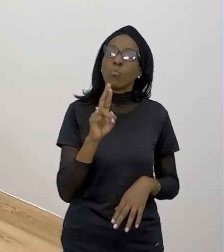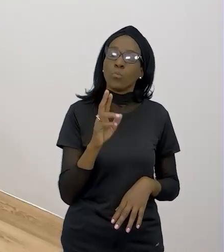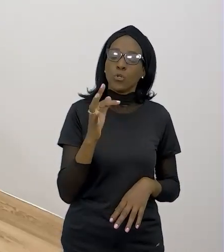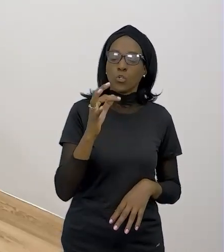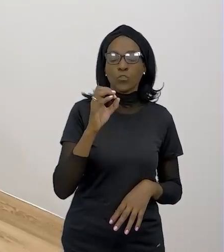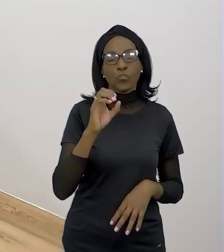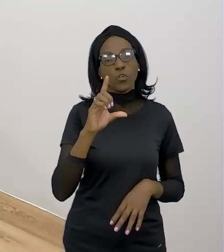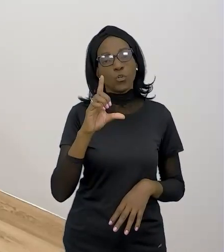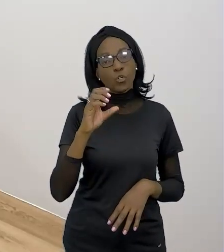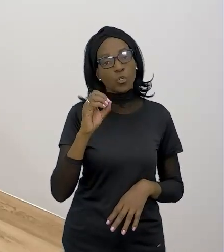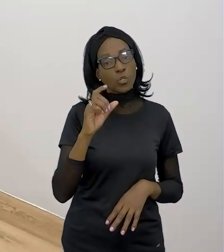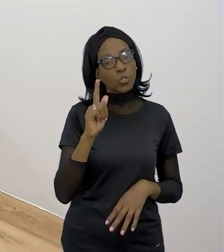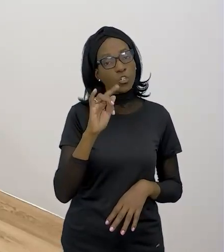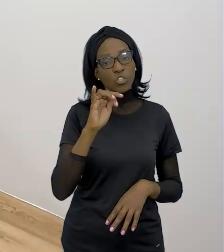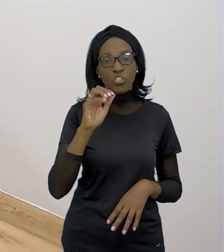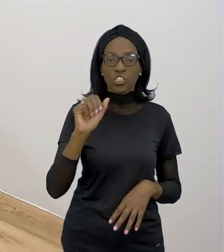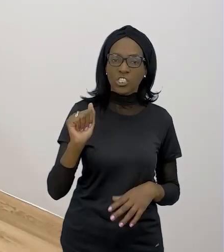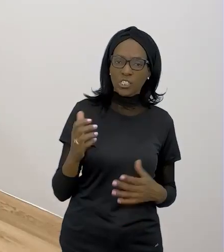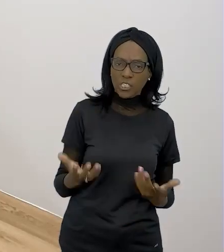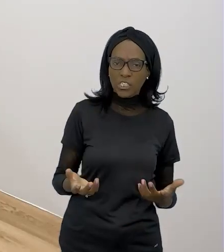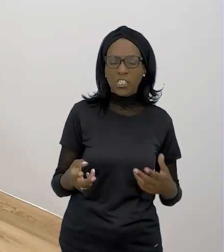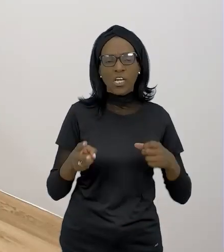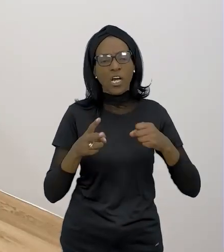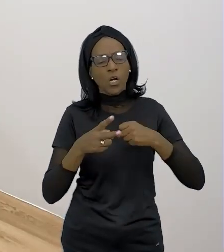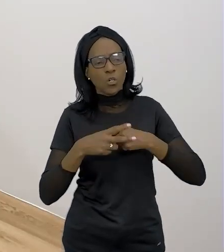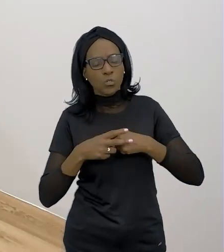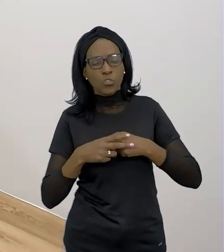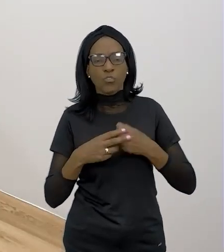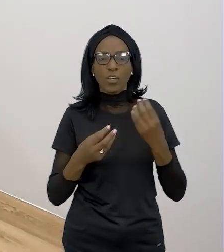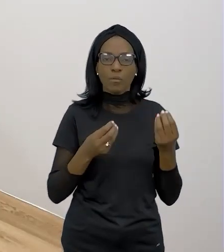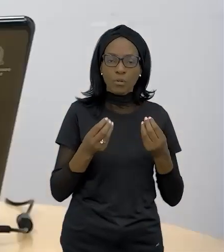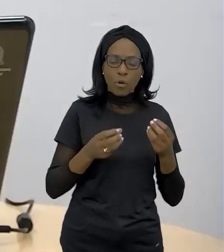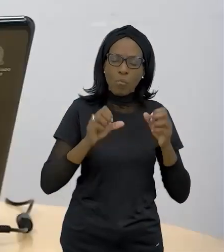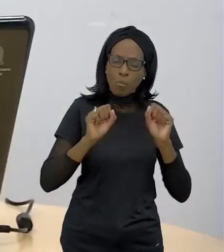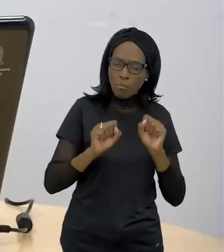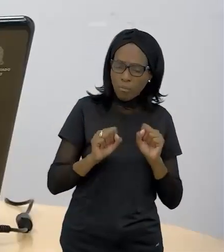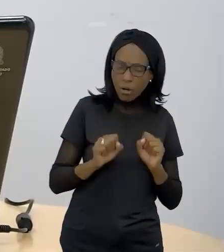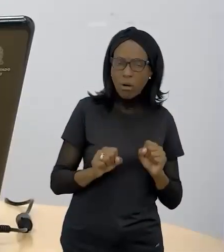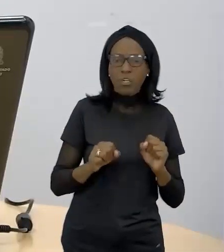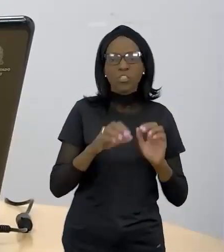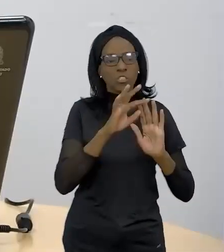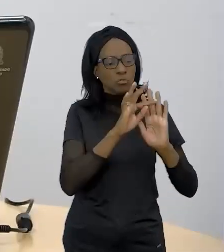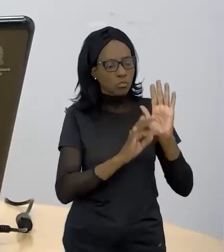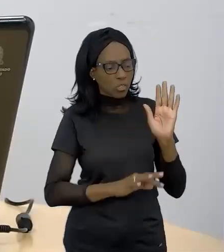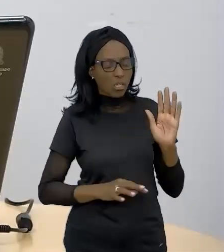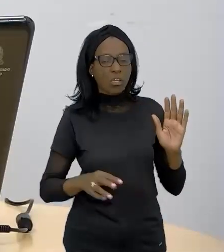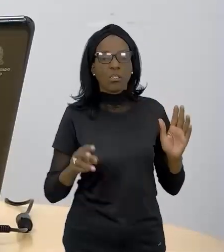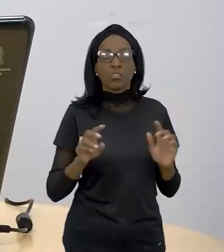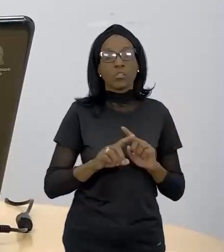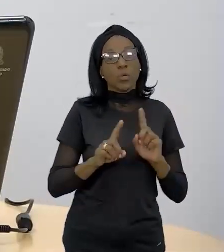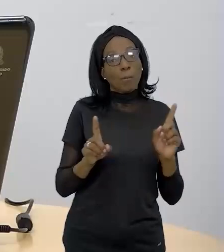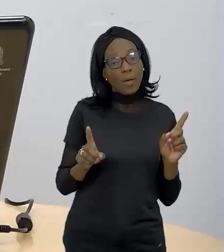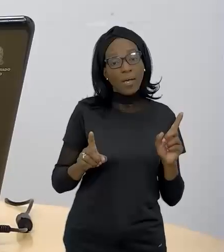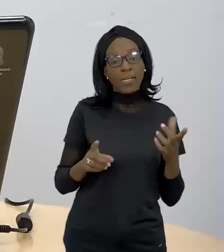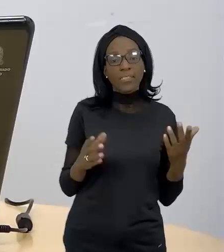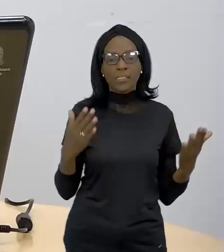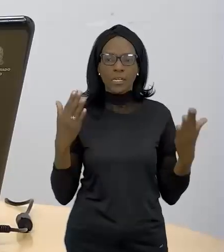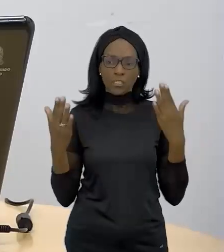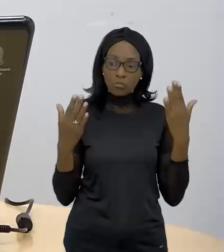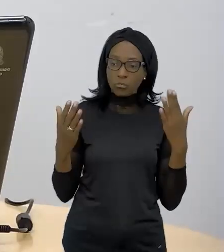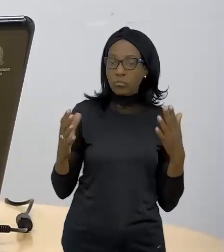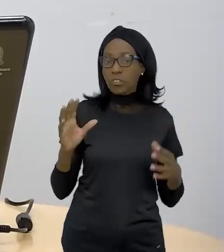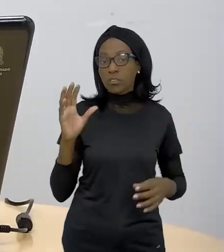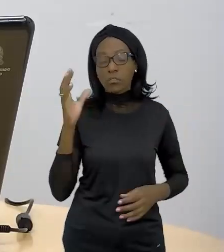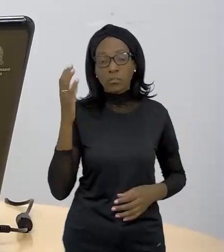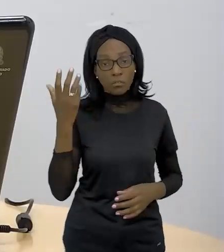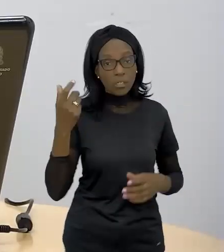as conjugações, né? A gente pode explorar em textos, mas em alguns momentos essas dúvidas vão surgir